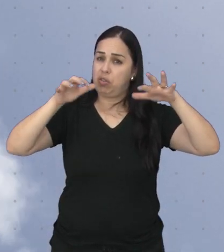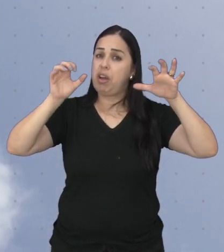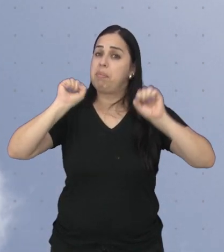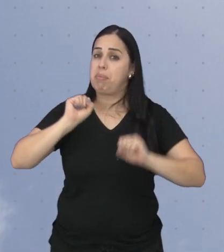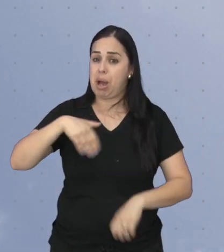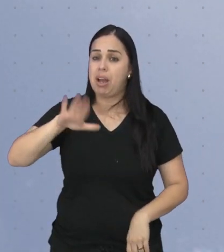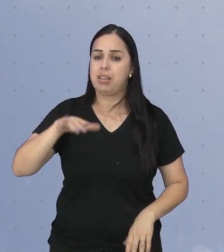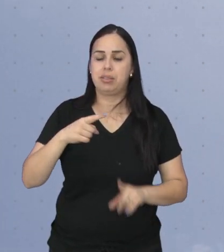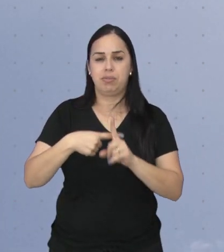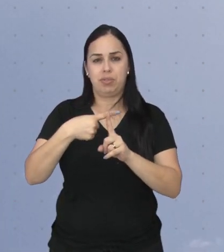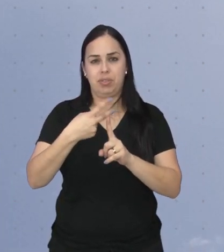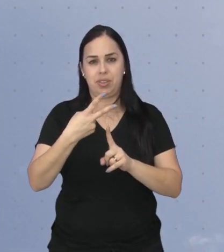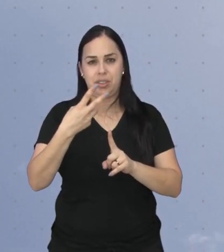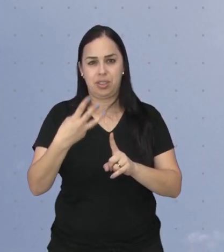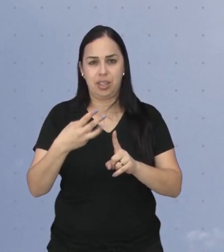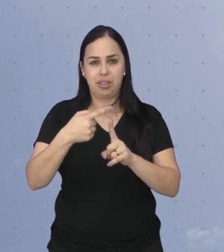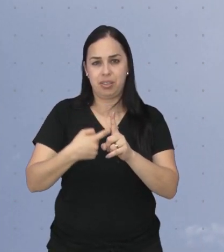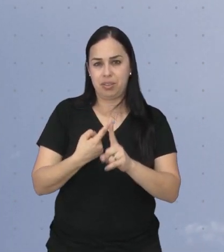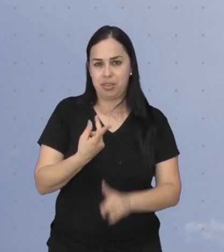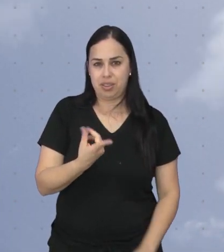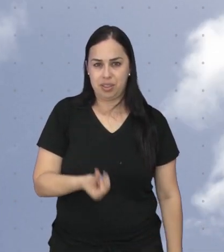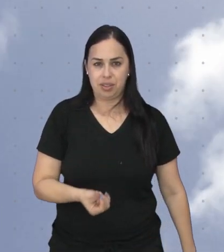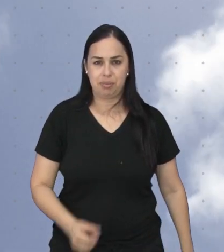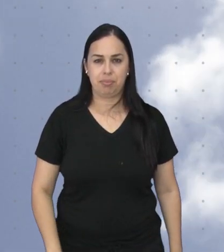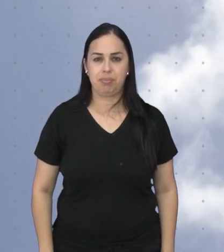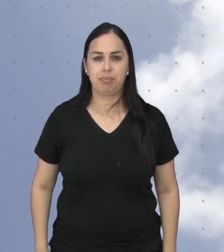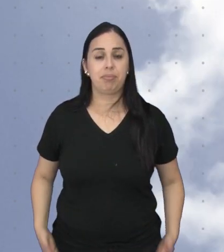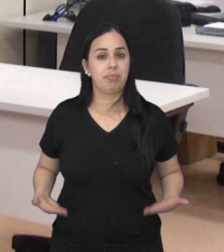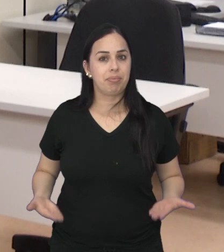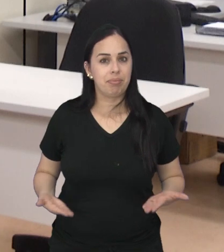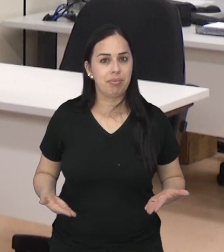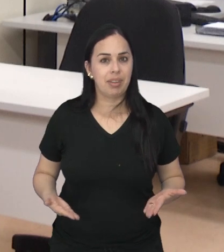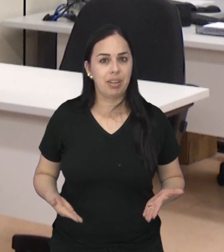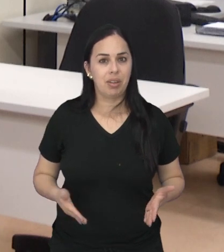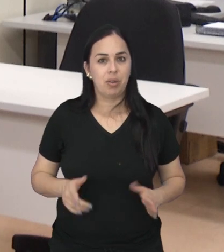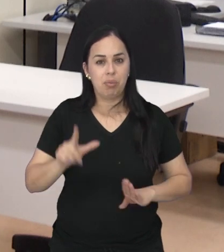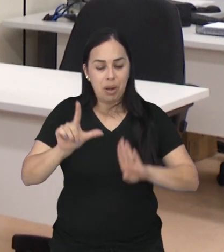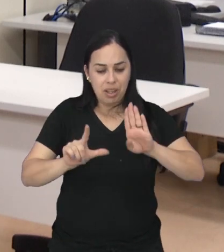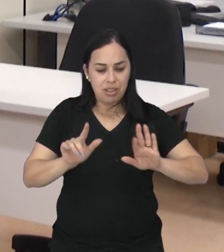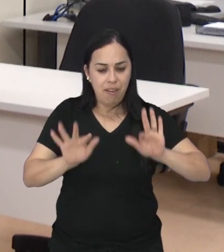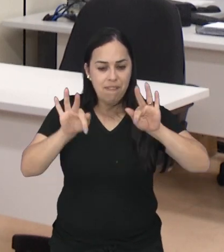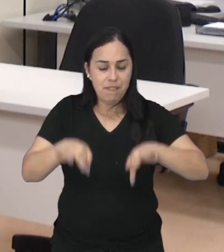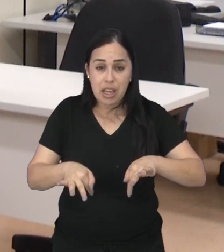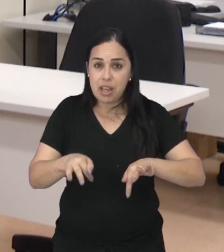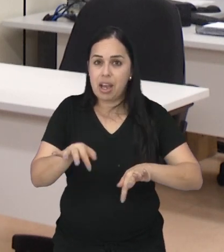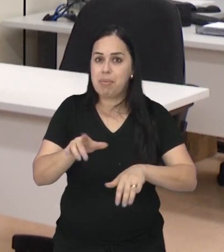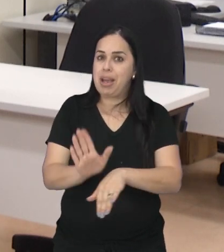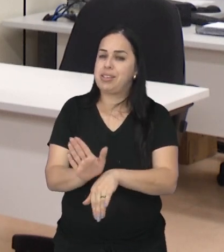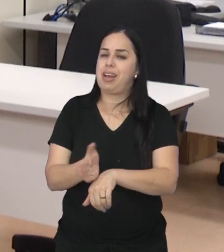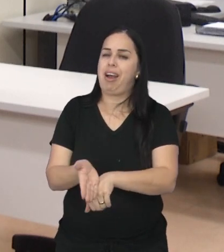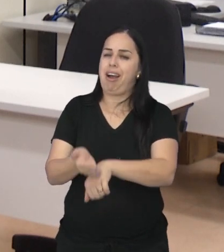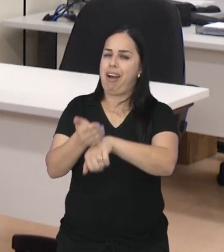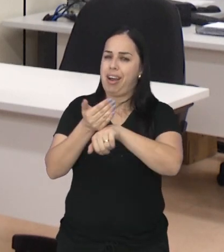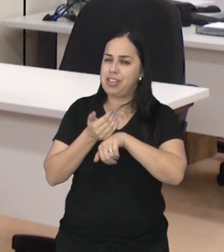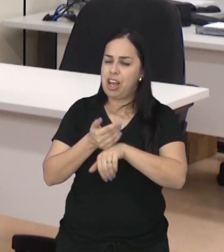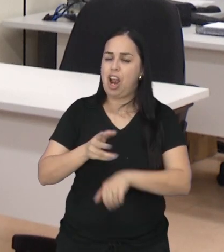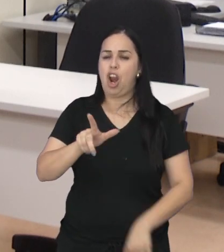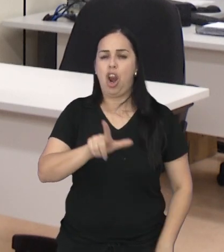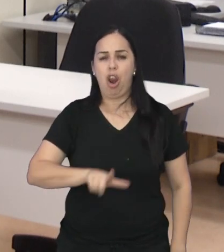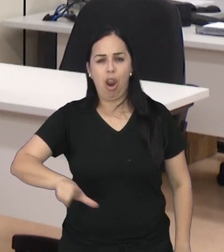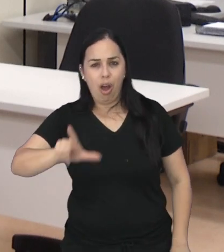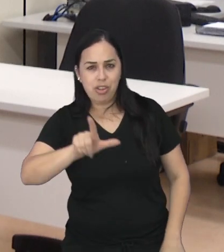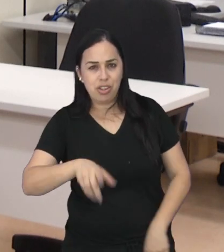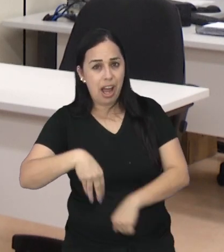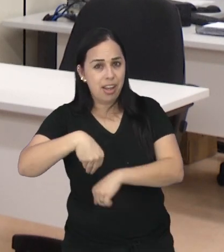de 23 graus e a mínima de 16. E antes da gente encerrar o Boletim Legislativo, claro, separamos